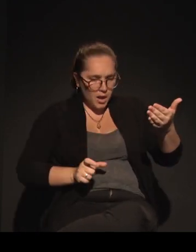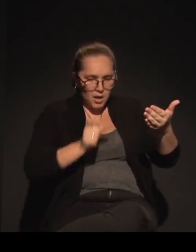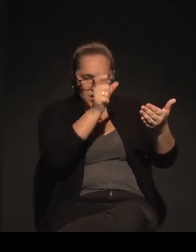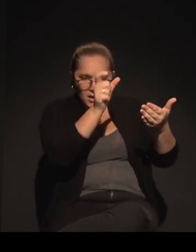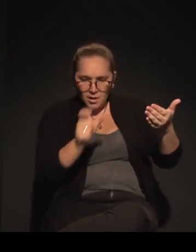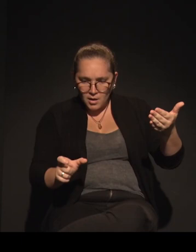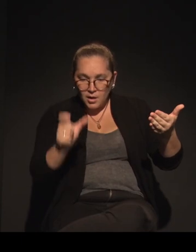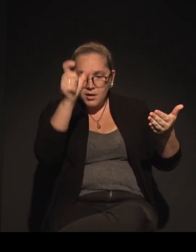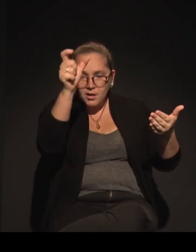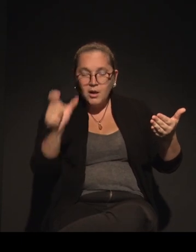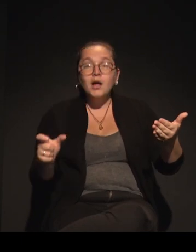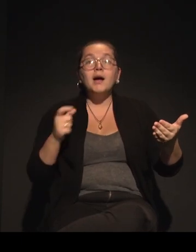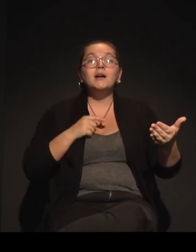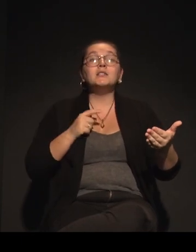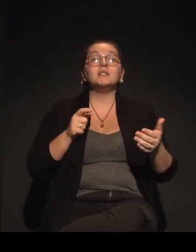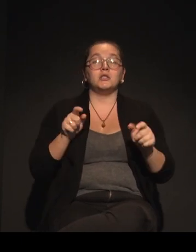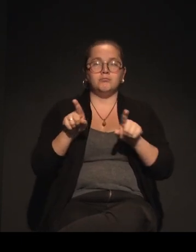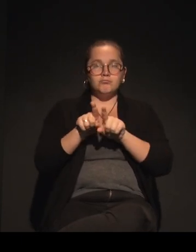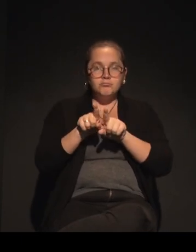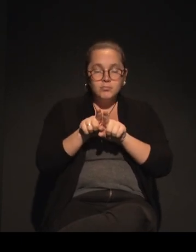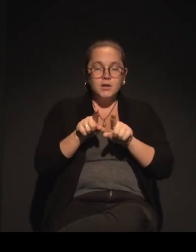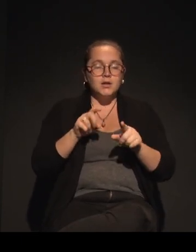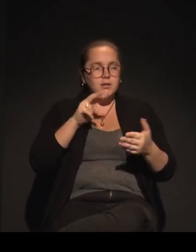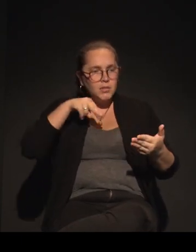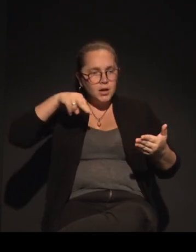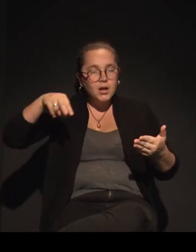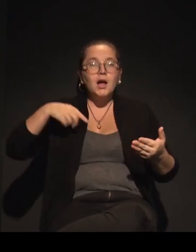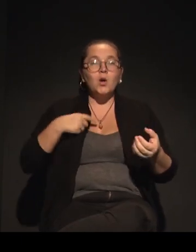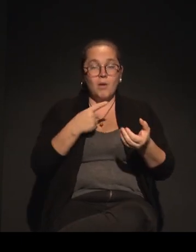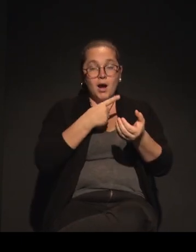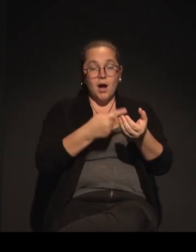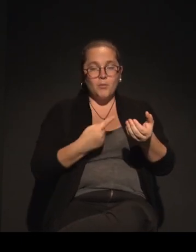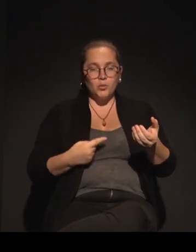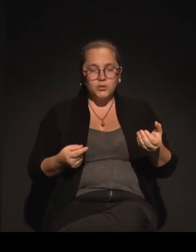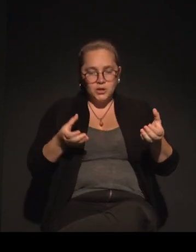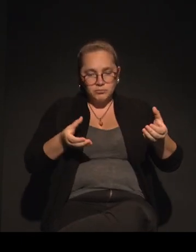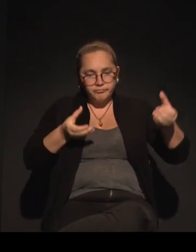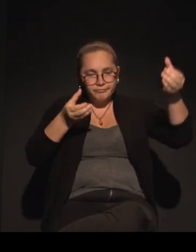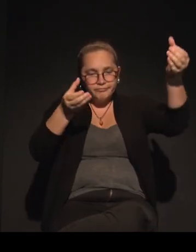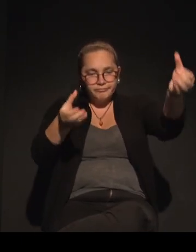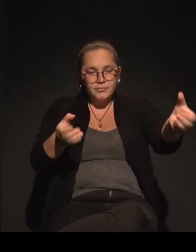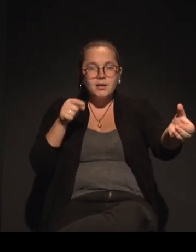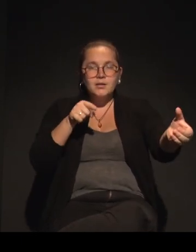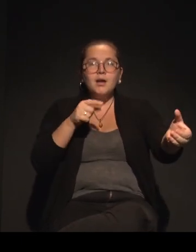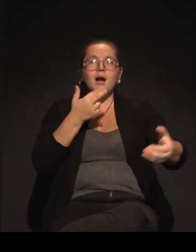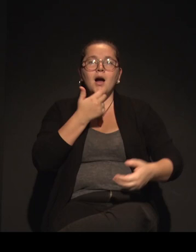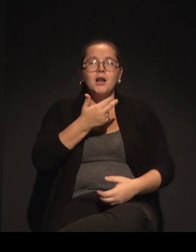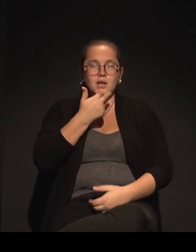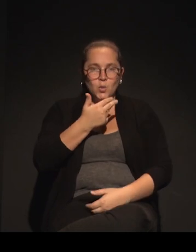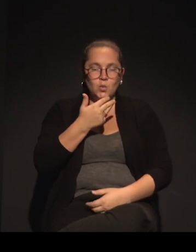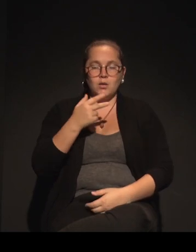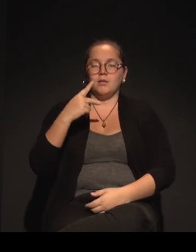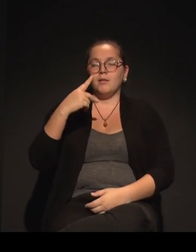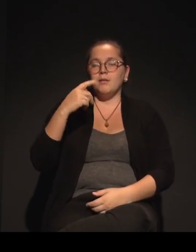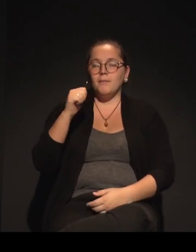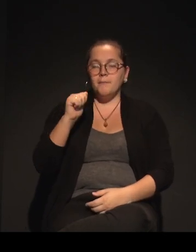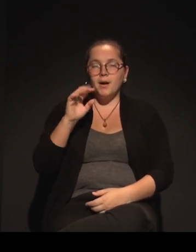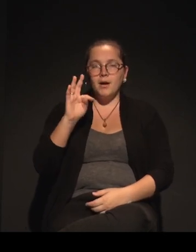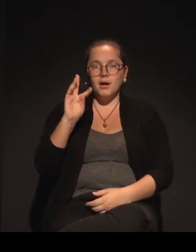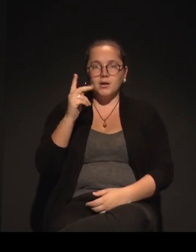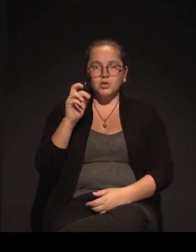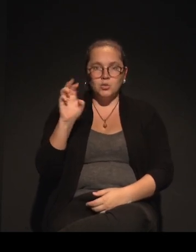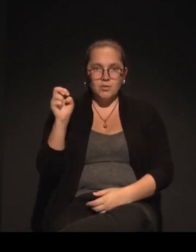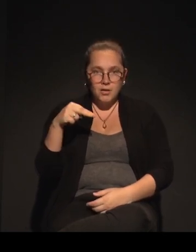tila que a chamada the path to run que é a língua do povo guerreiro na então assim é é a língua